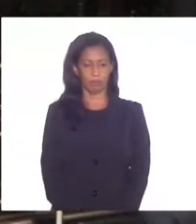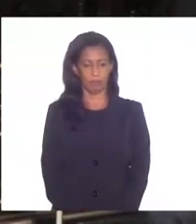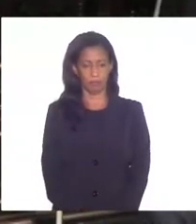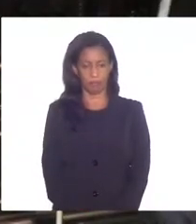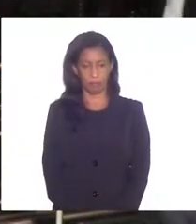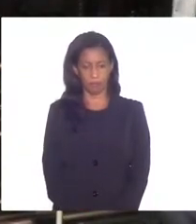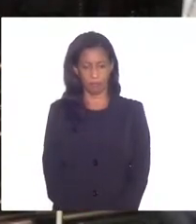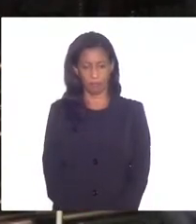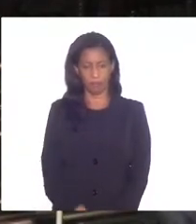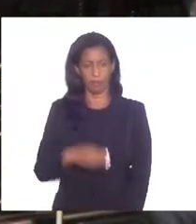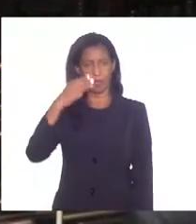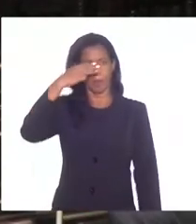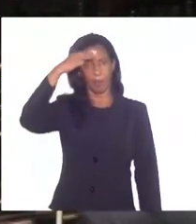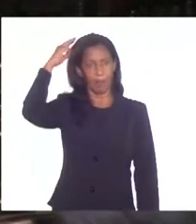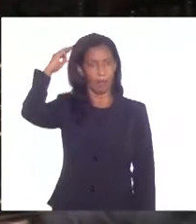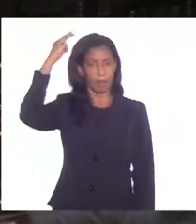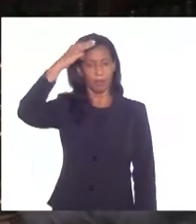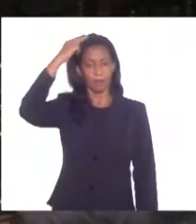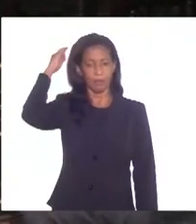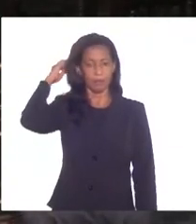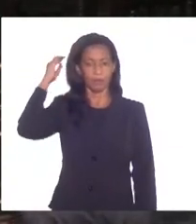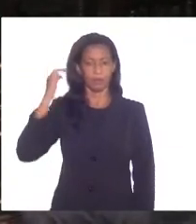Márcio Pacheco.